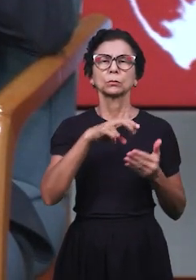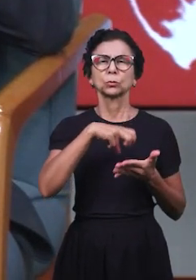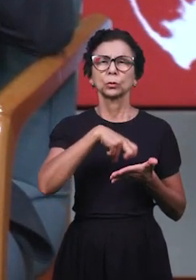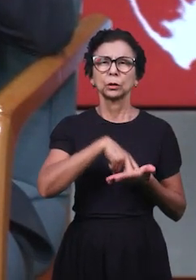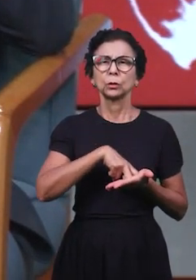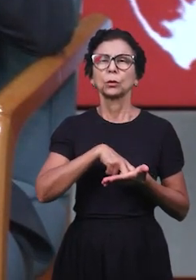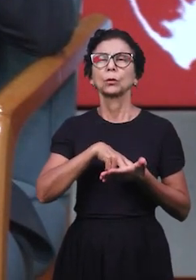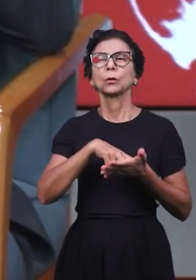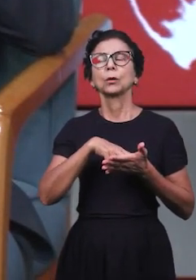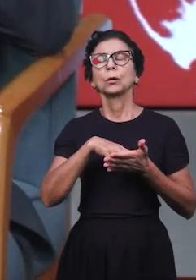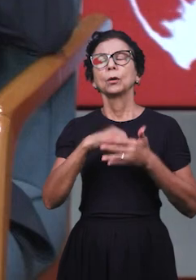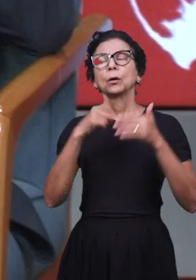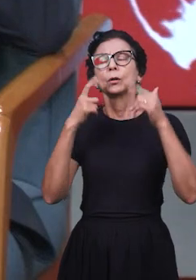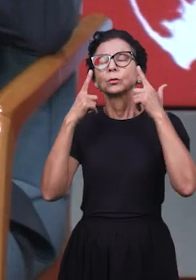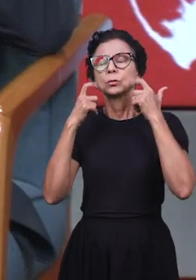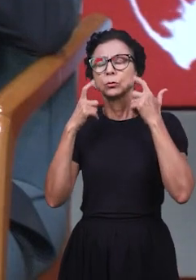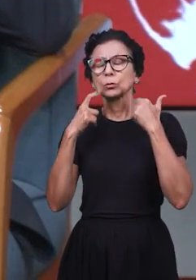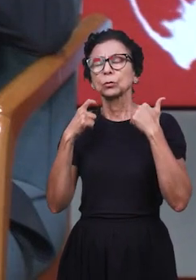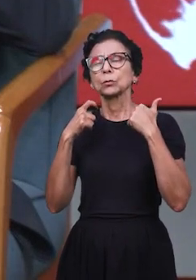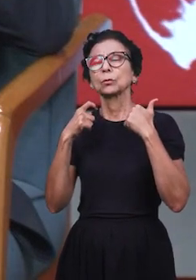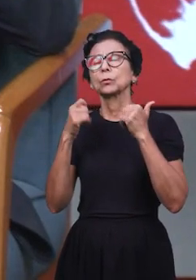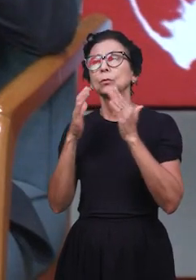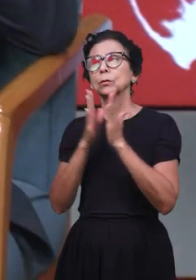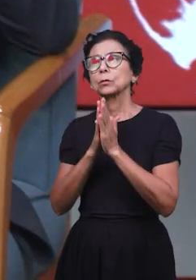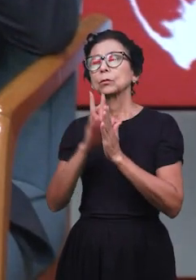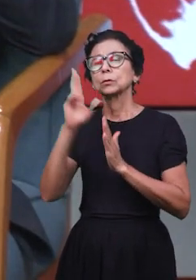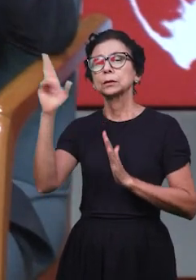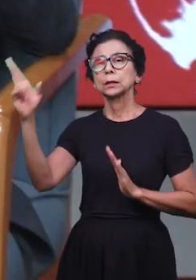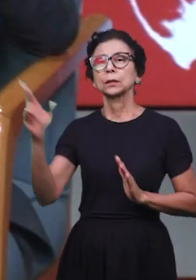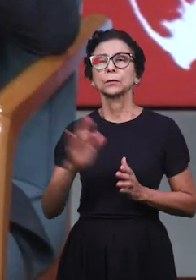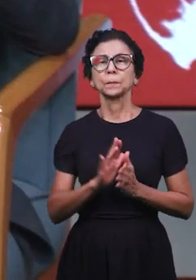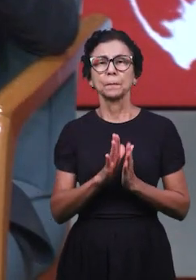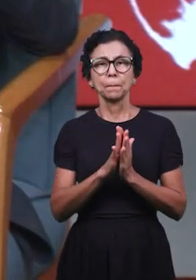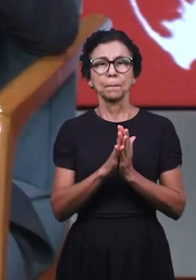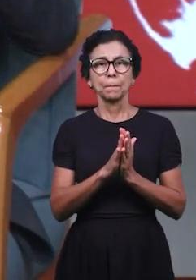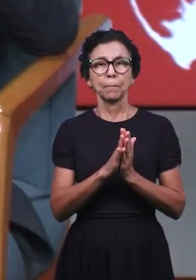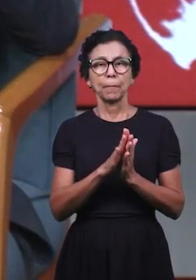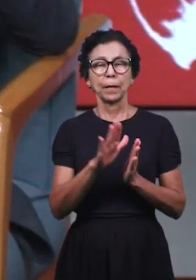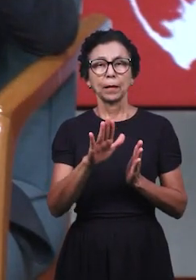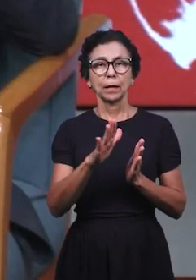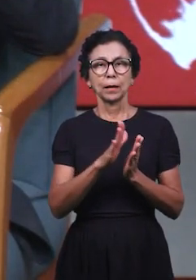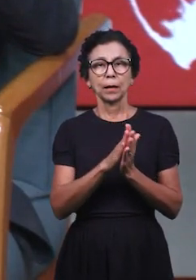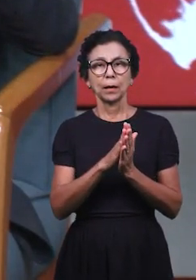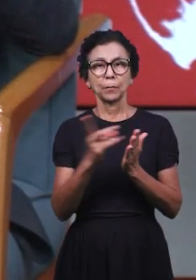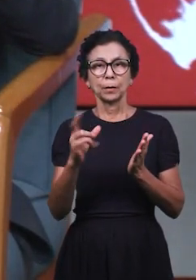Senhor e abriu a palavra. Quando ela abriu a palavra,